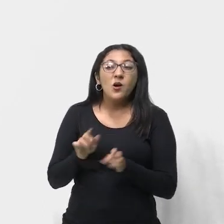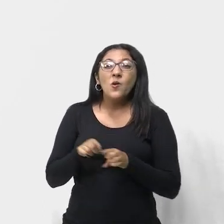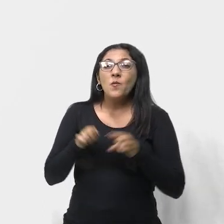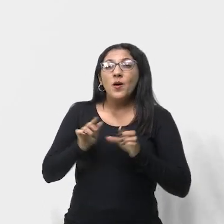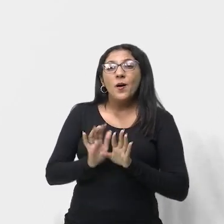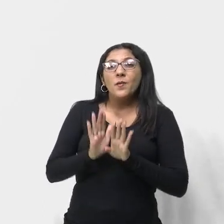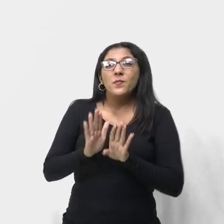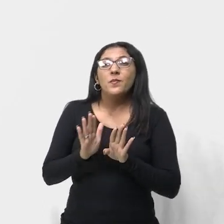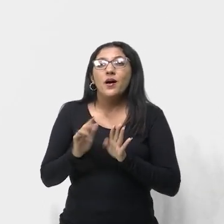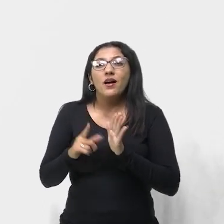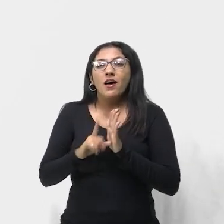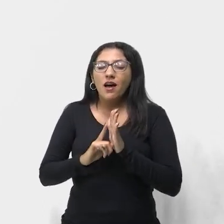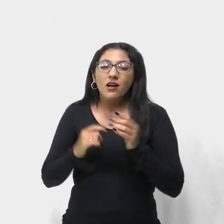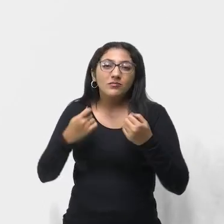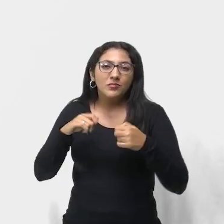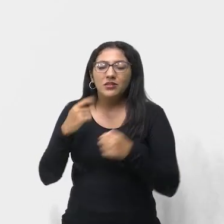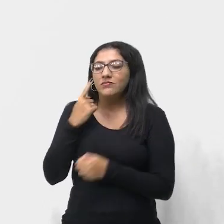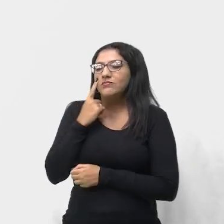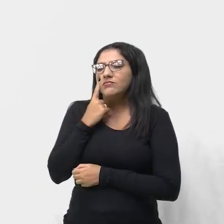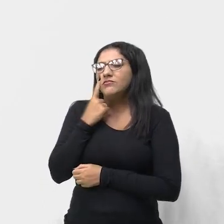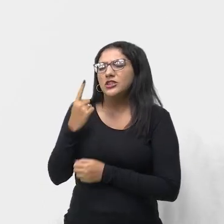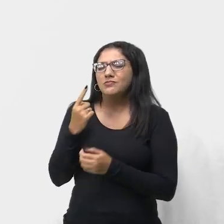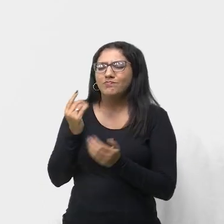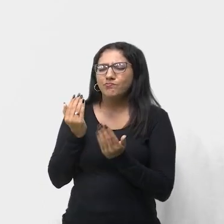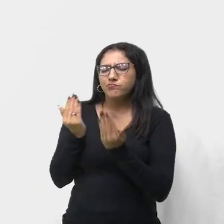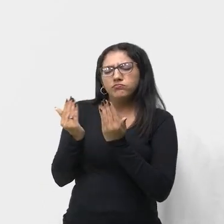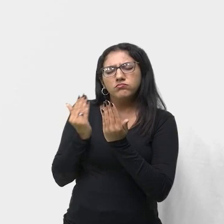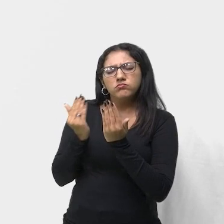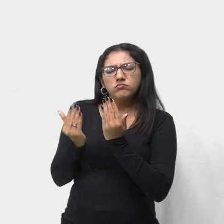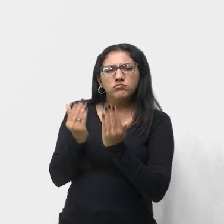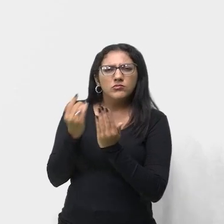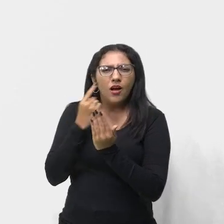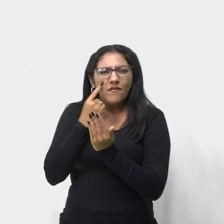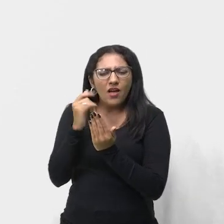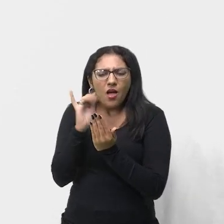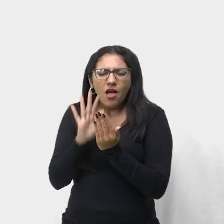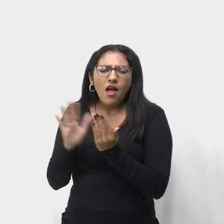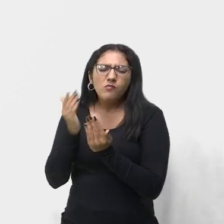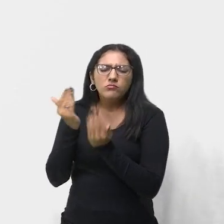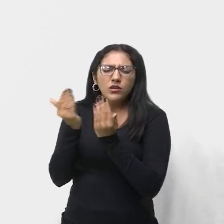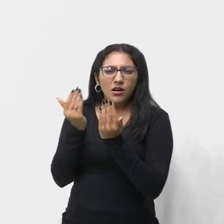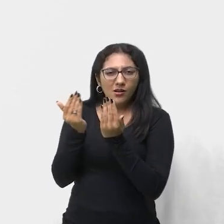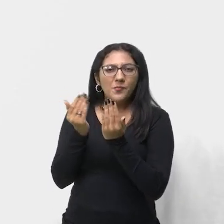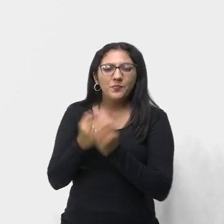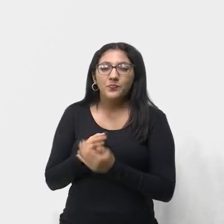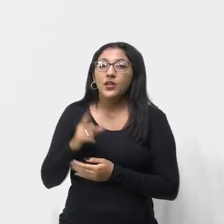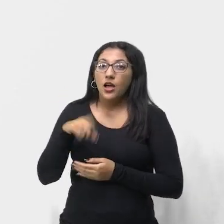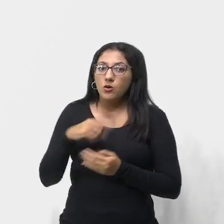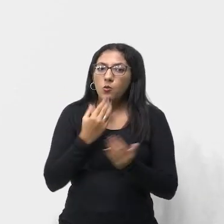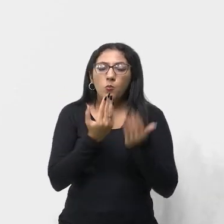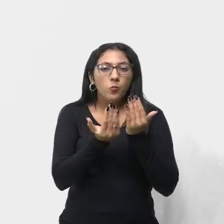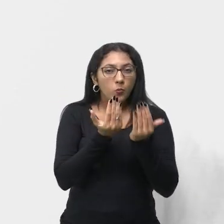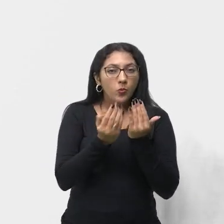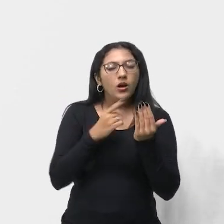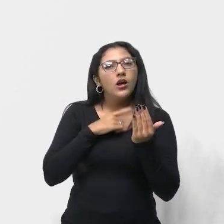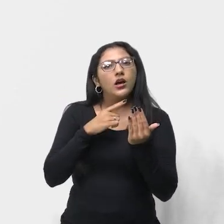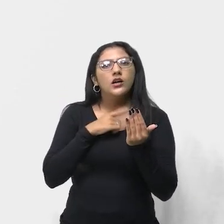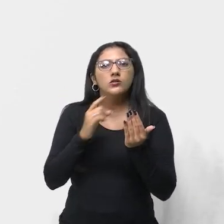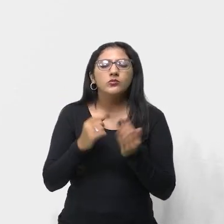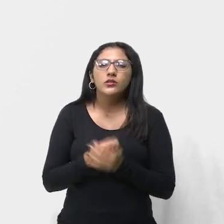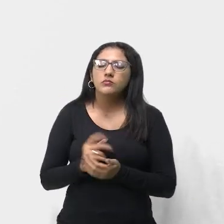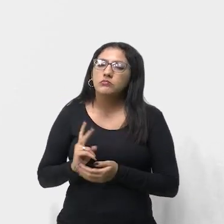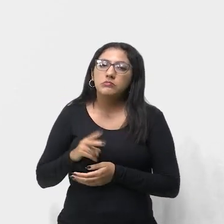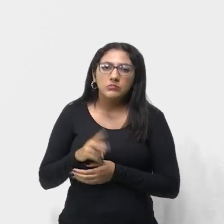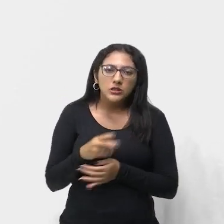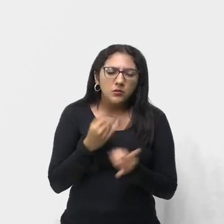começa a buscar as semelhanças, a buscar a aproximação e a gente começa a enxergar. Então é isso, na comparação se